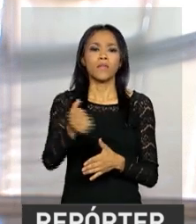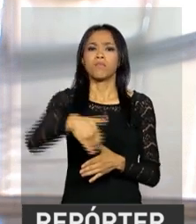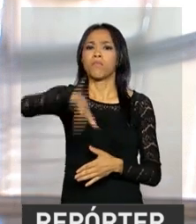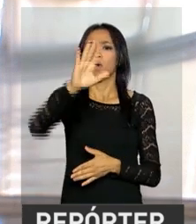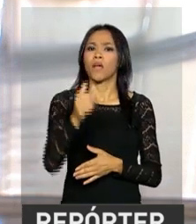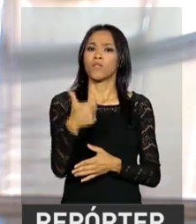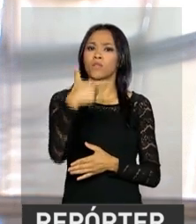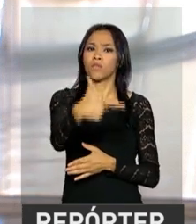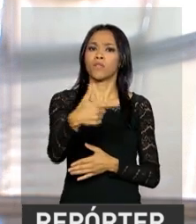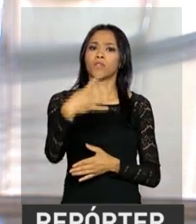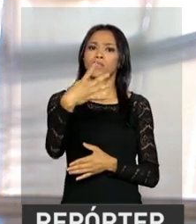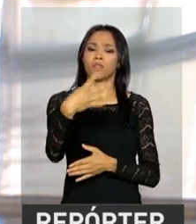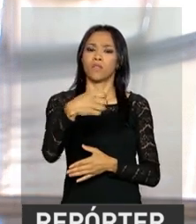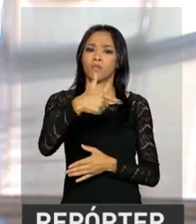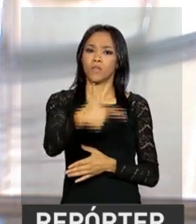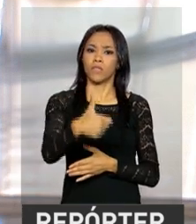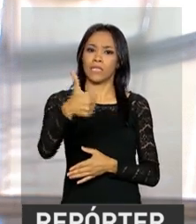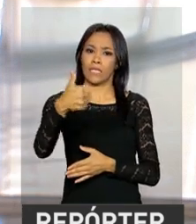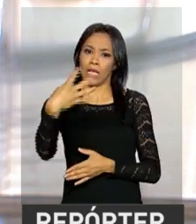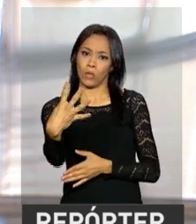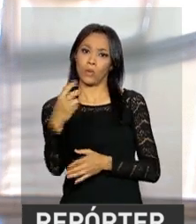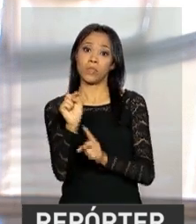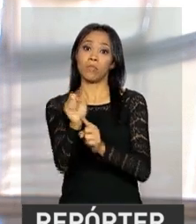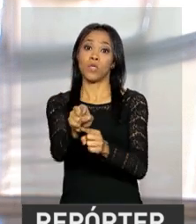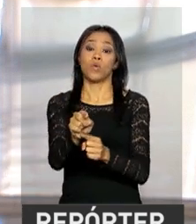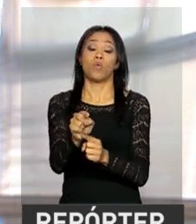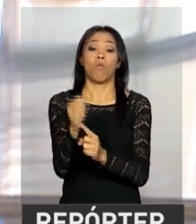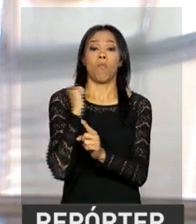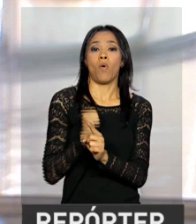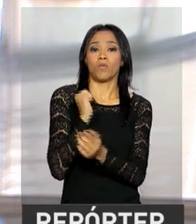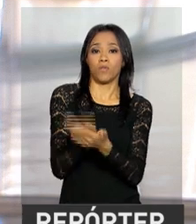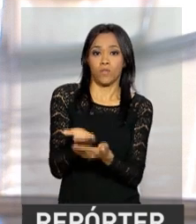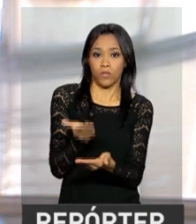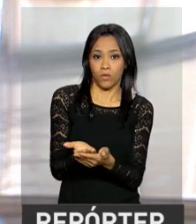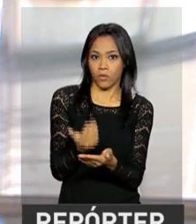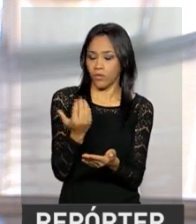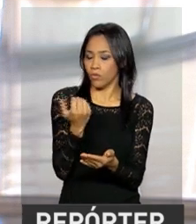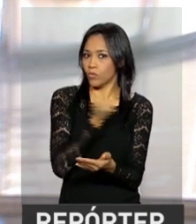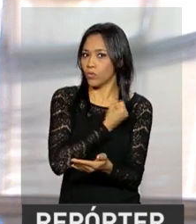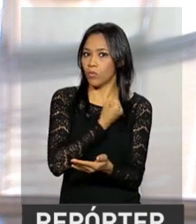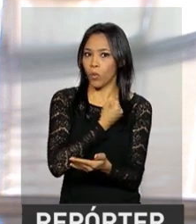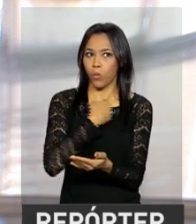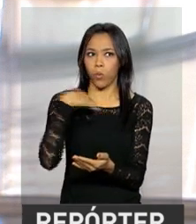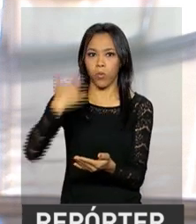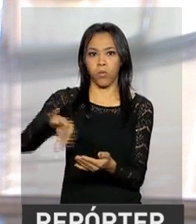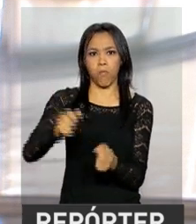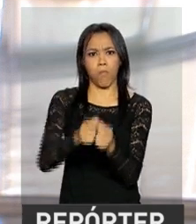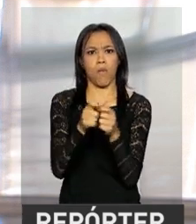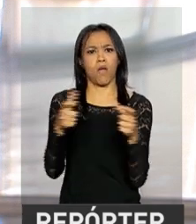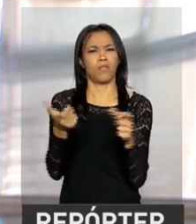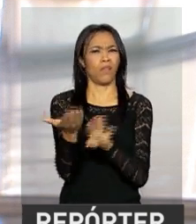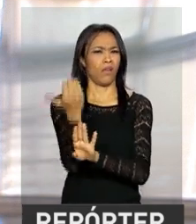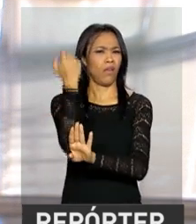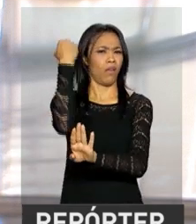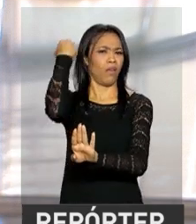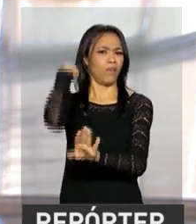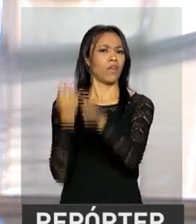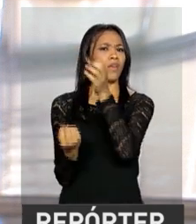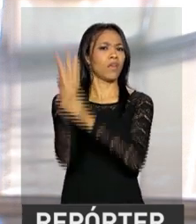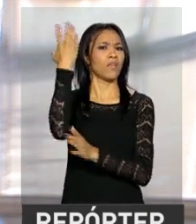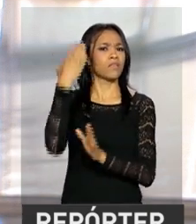de 214 mil bolsas de estudos. O número é o maior desde a criação do programa